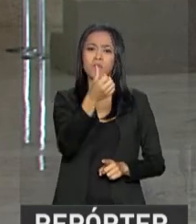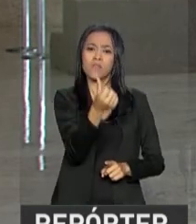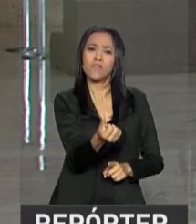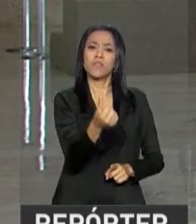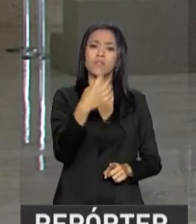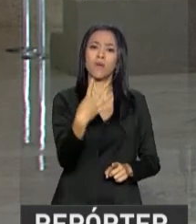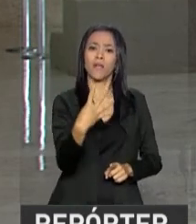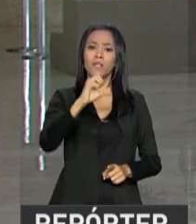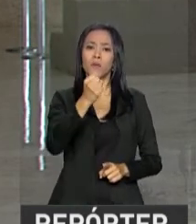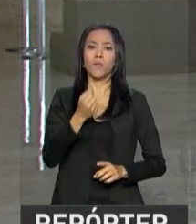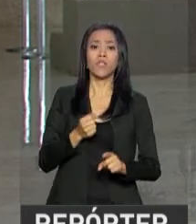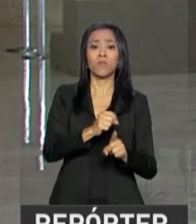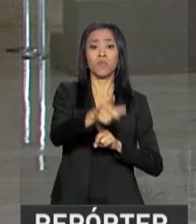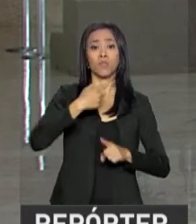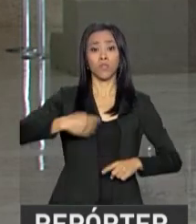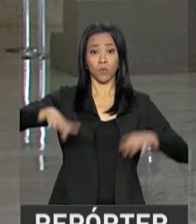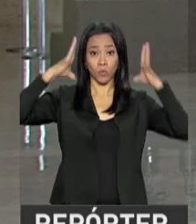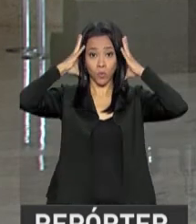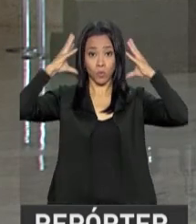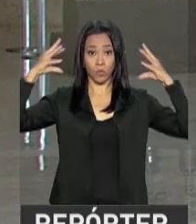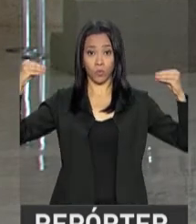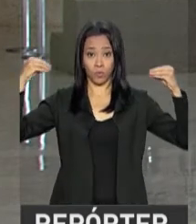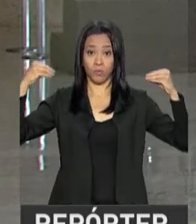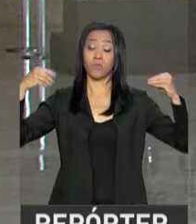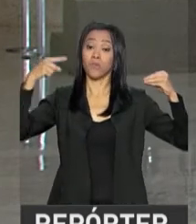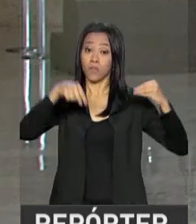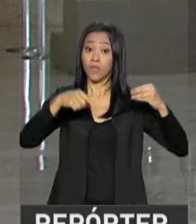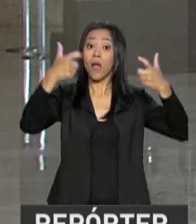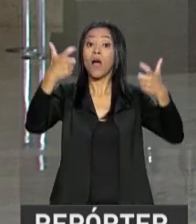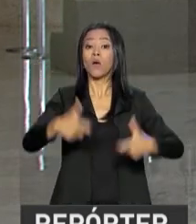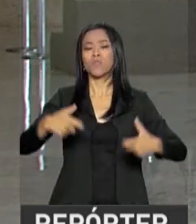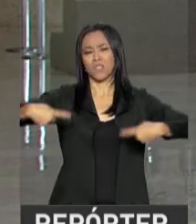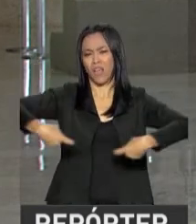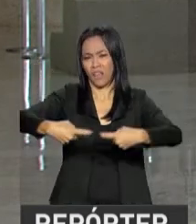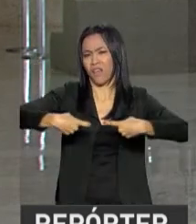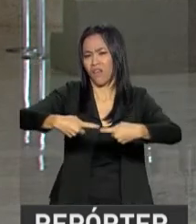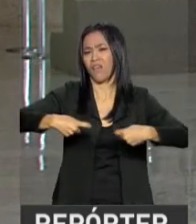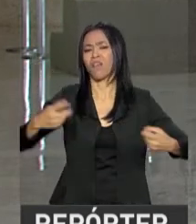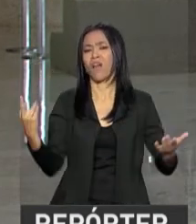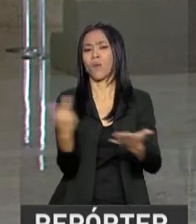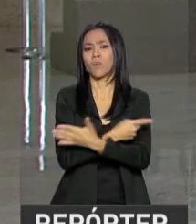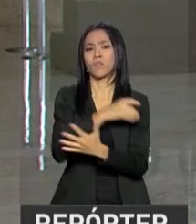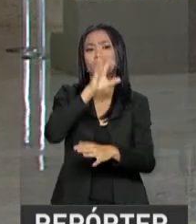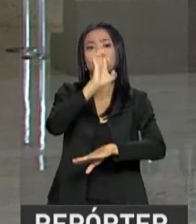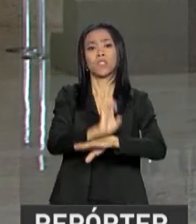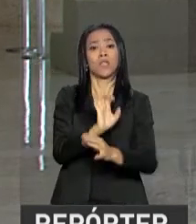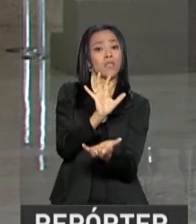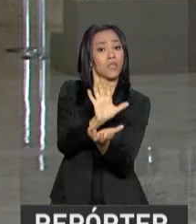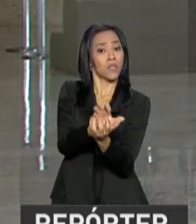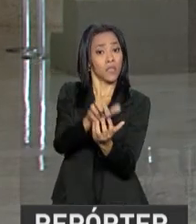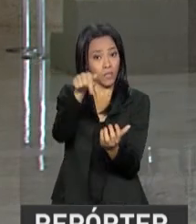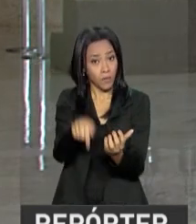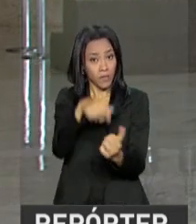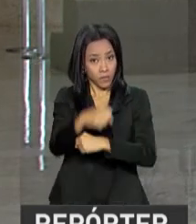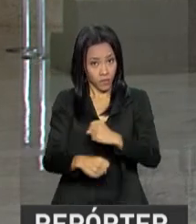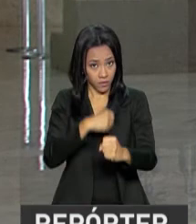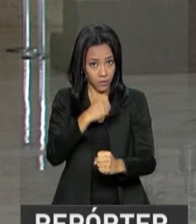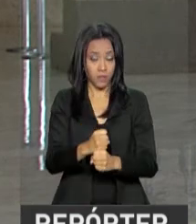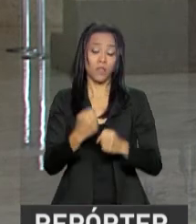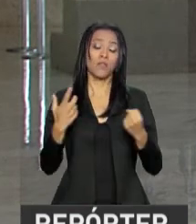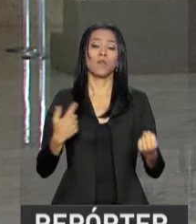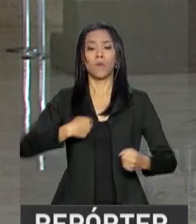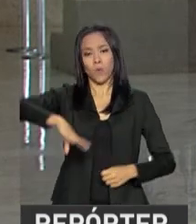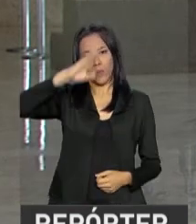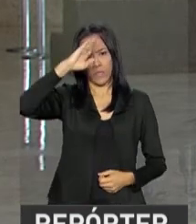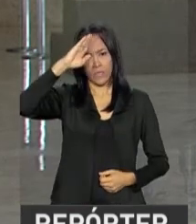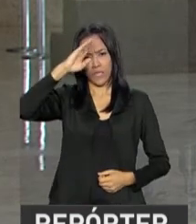na primeira batalha dos guararapes em jaboatão pernambuco e neste ano o exército decidiu lançar uma campanha para divulgar